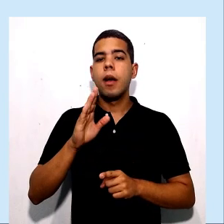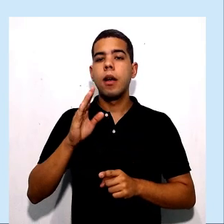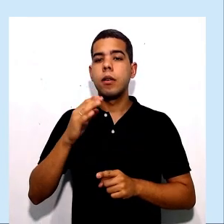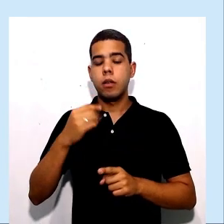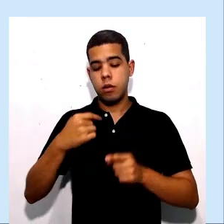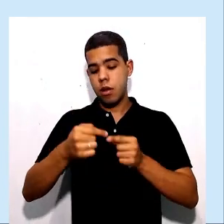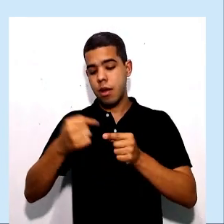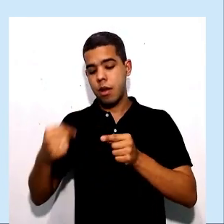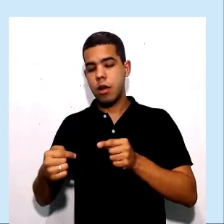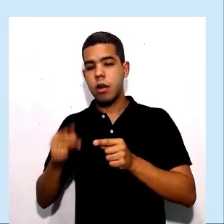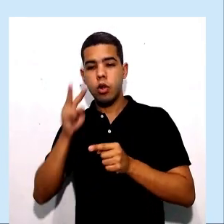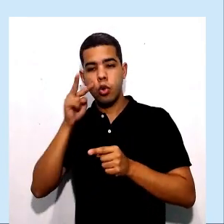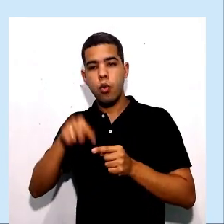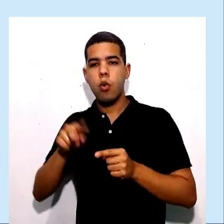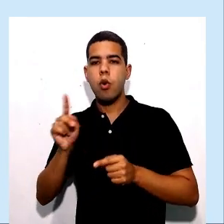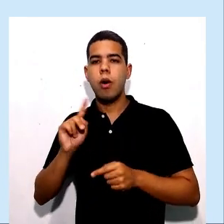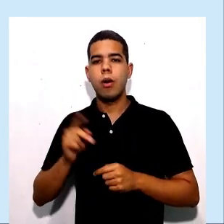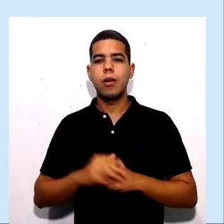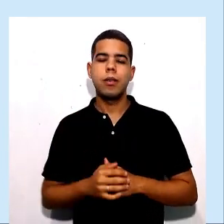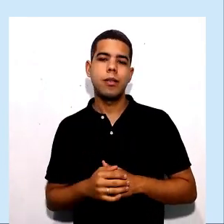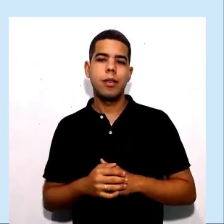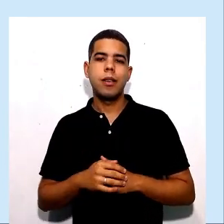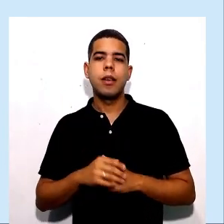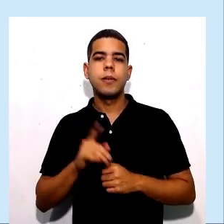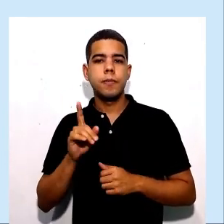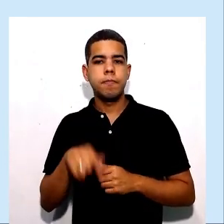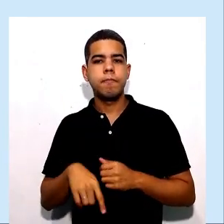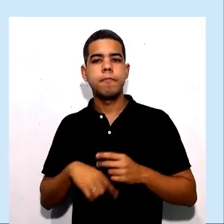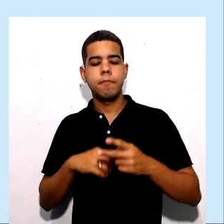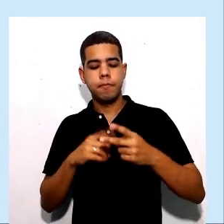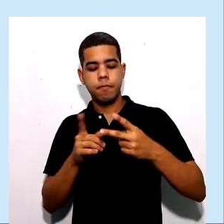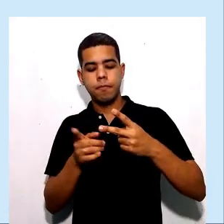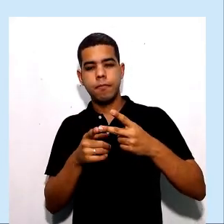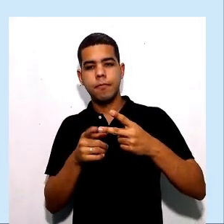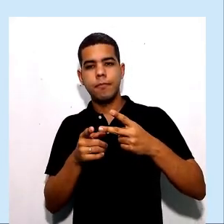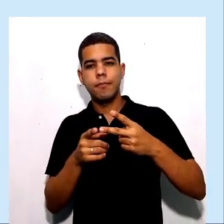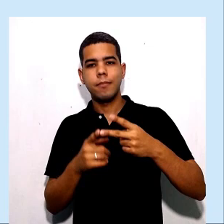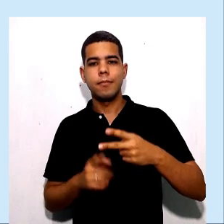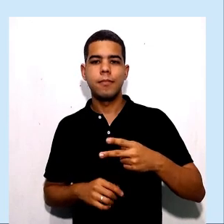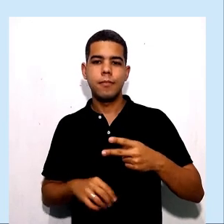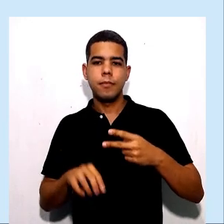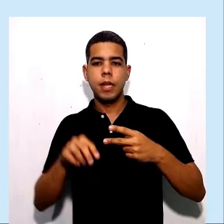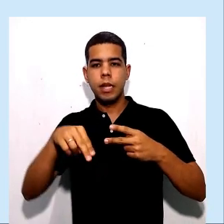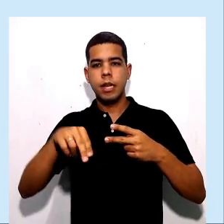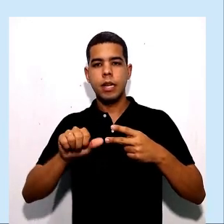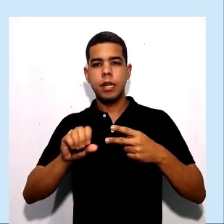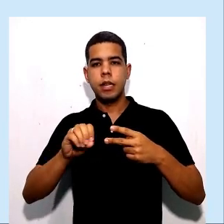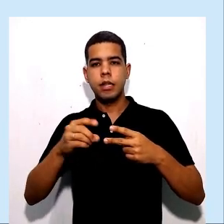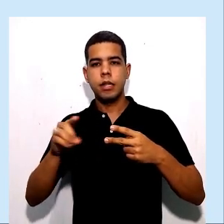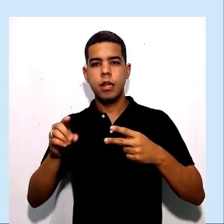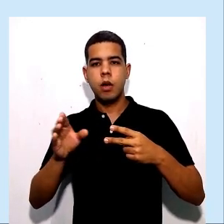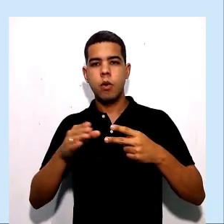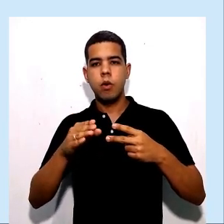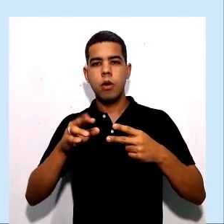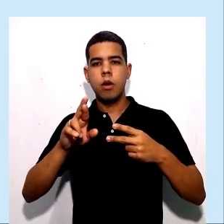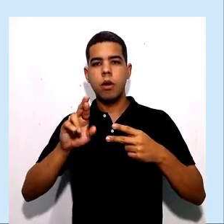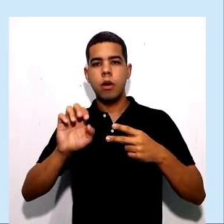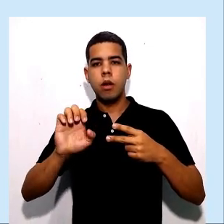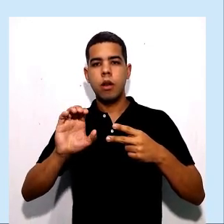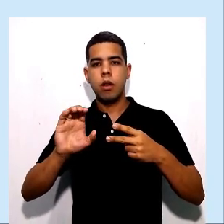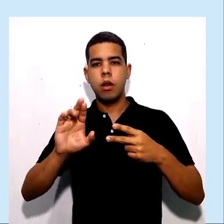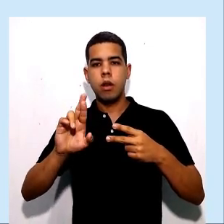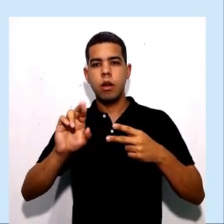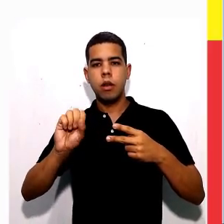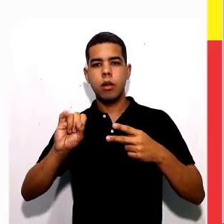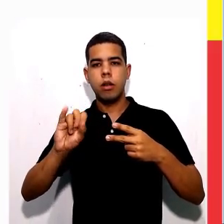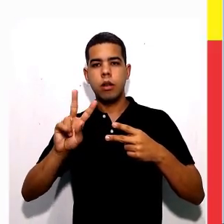nem sem olhar para o anterior. Beleza? Então é a figura, essa sequência é não recursiva. Então observe agora